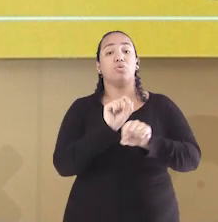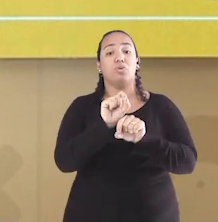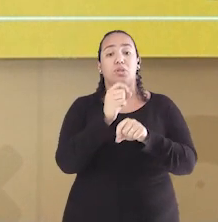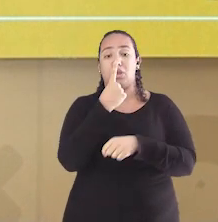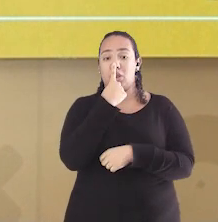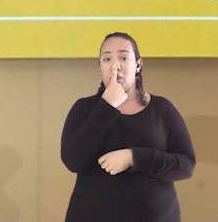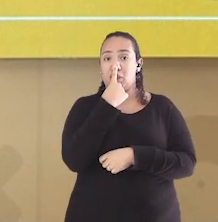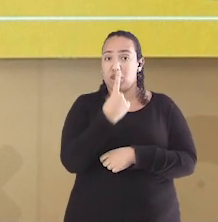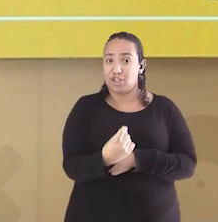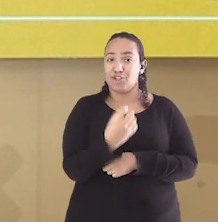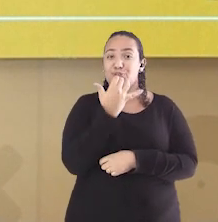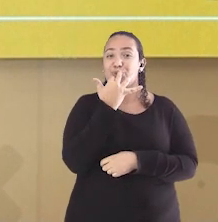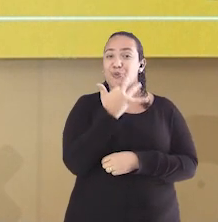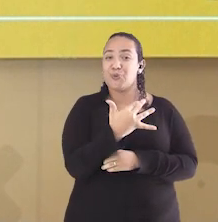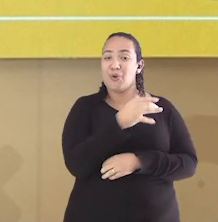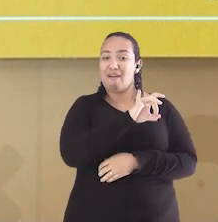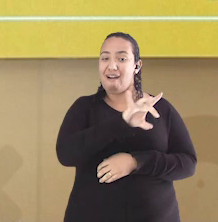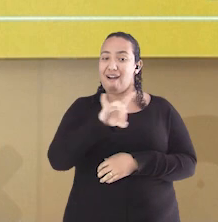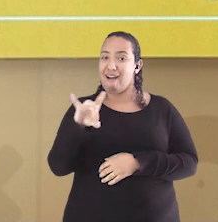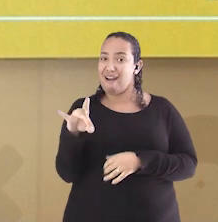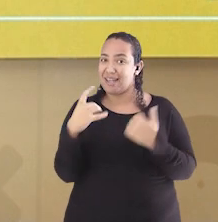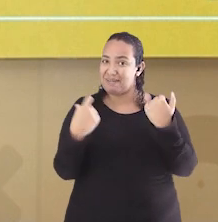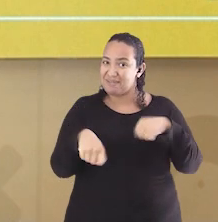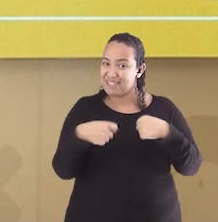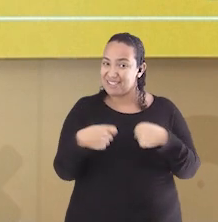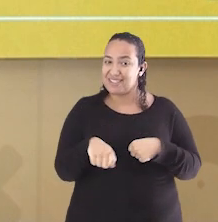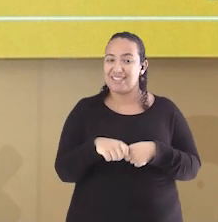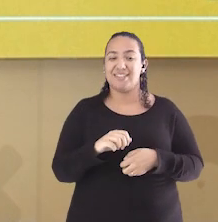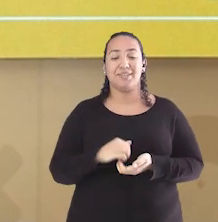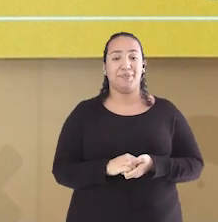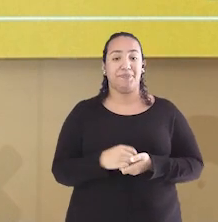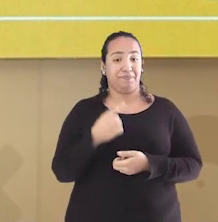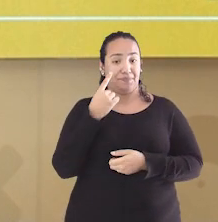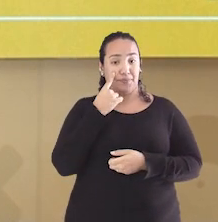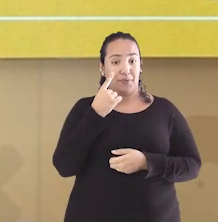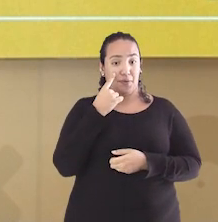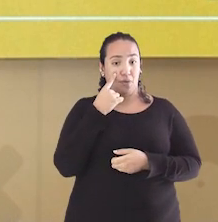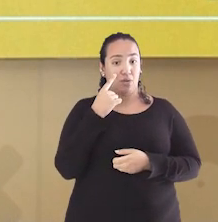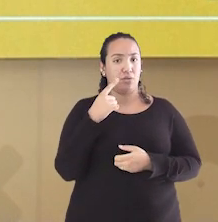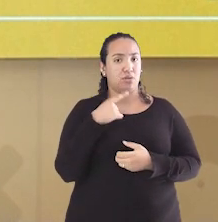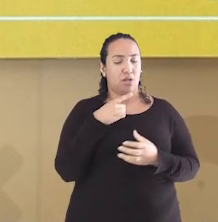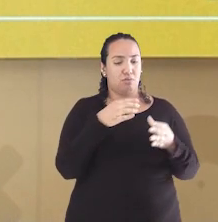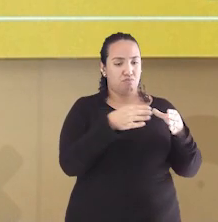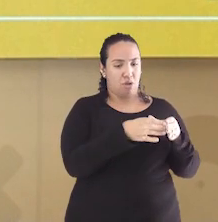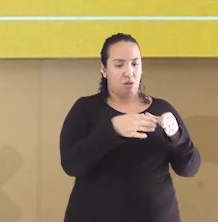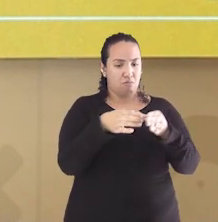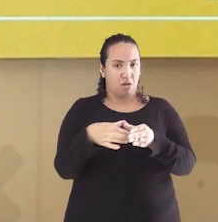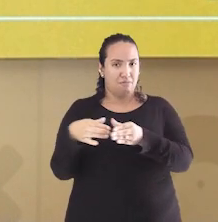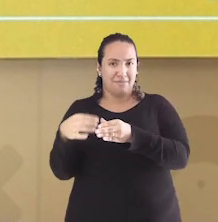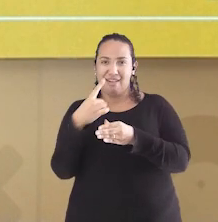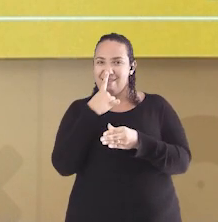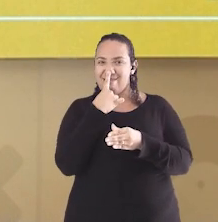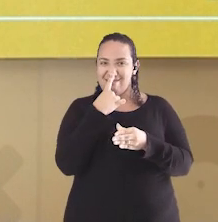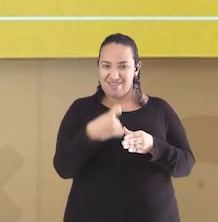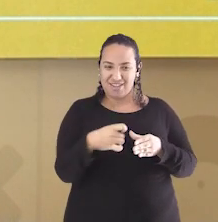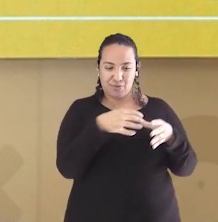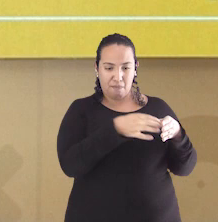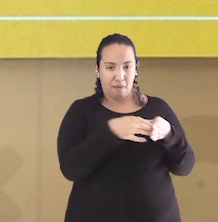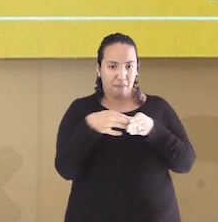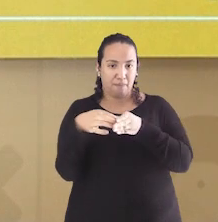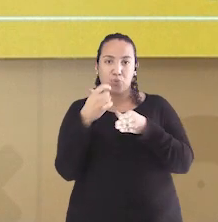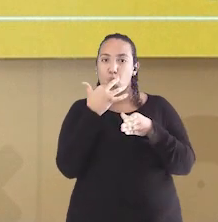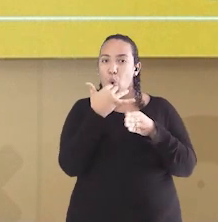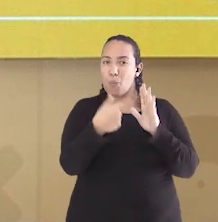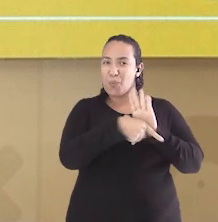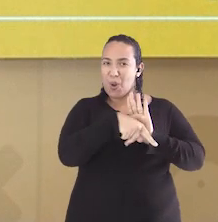mostra como o lixo deve ser coletado e devidamente descartado. Observem ó, que o lixo está bem separadinho nas sacolas,